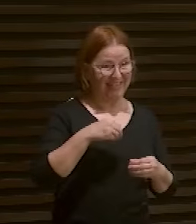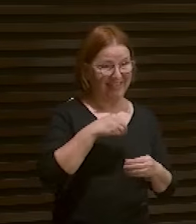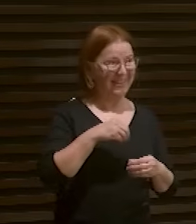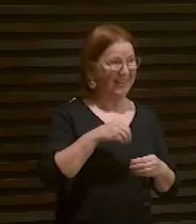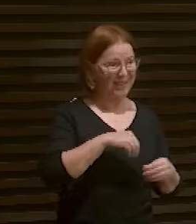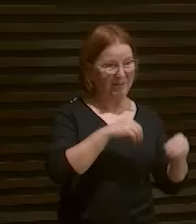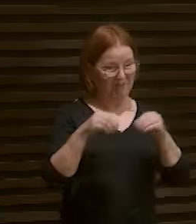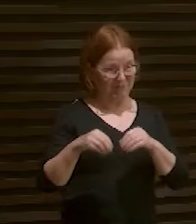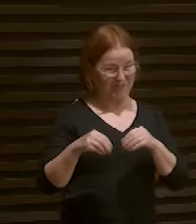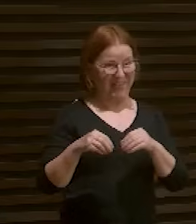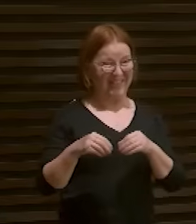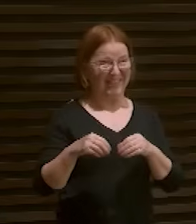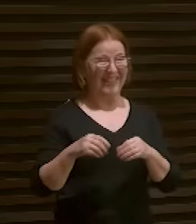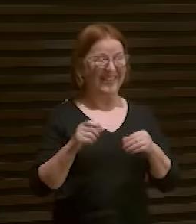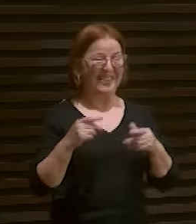porque não é fácil.